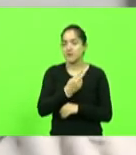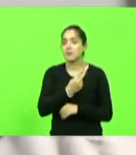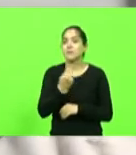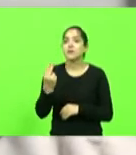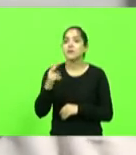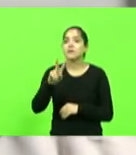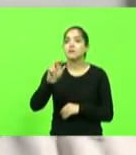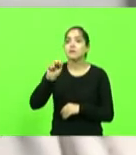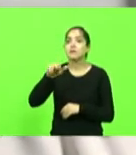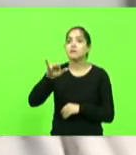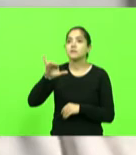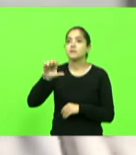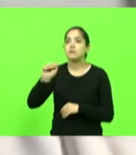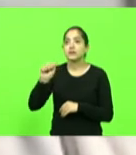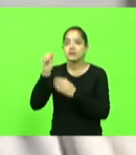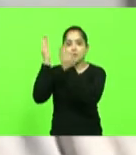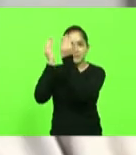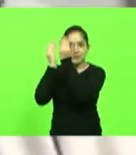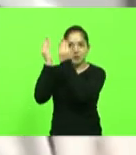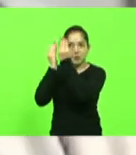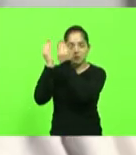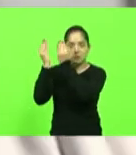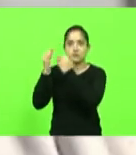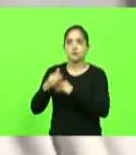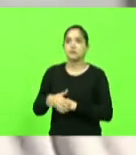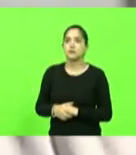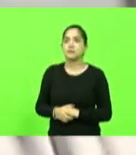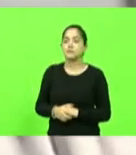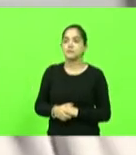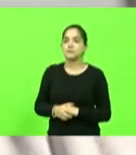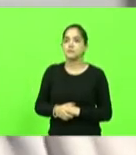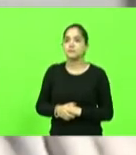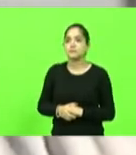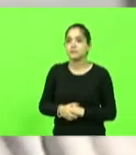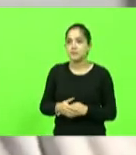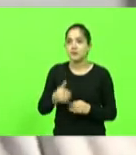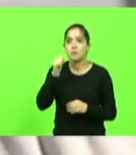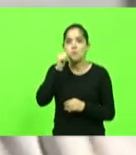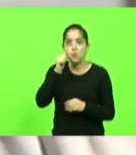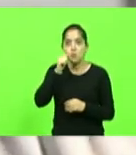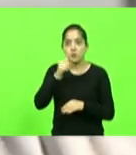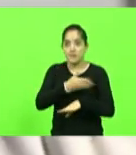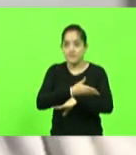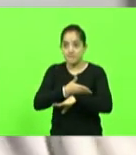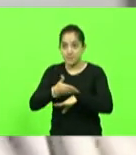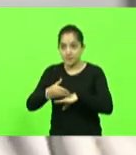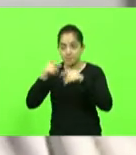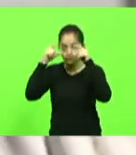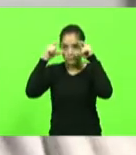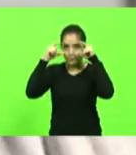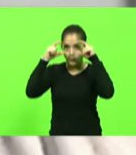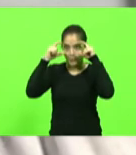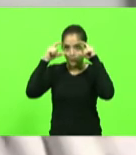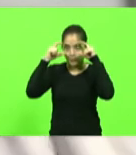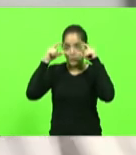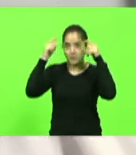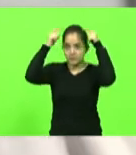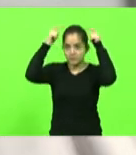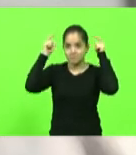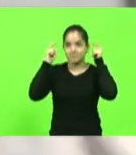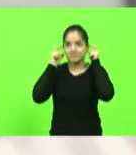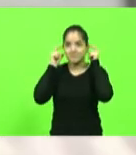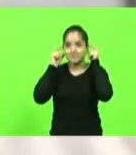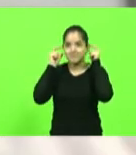sou psicóloga e sou uma mulher branca, estou usando óculos, um fone de ouvido grande,